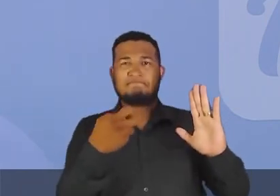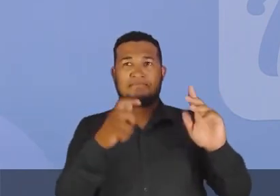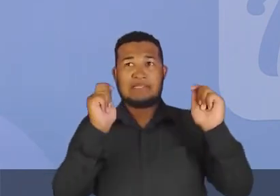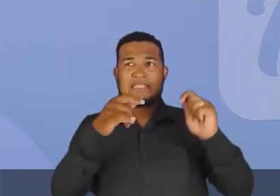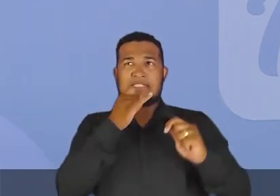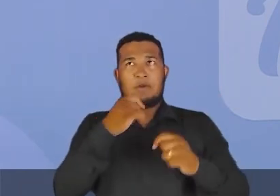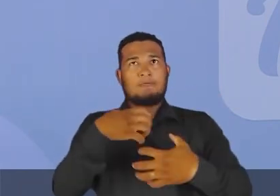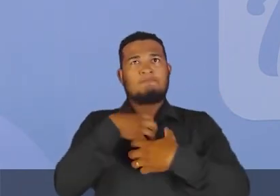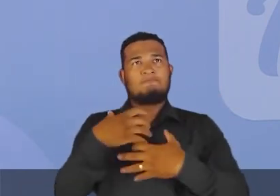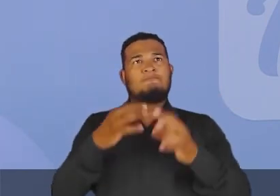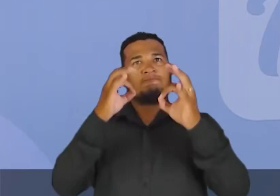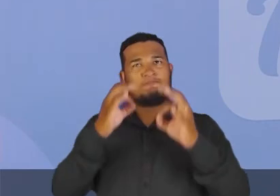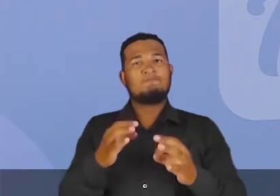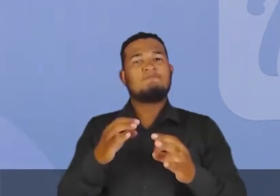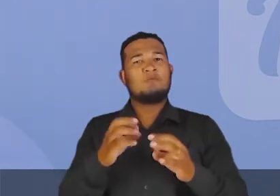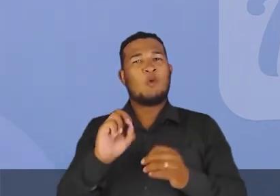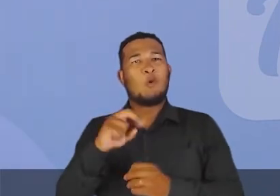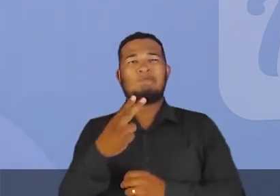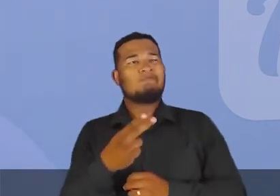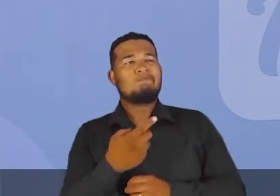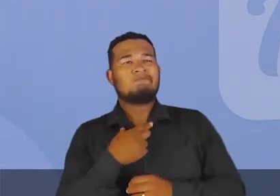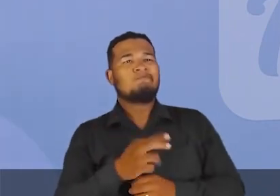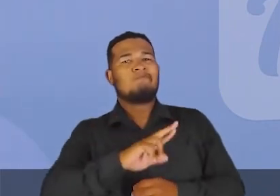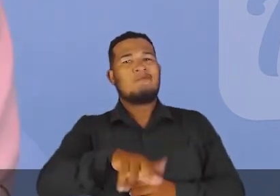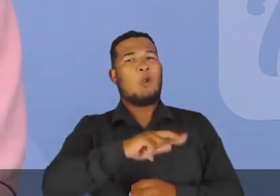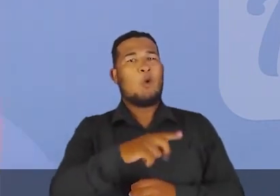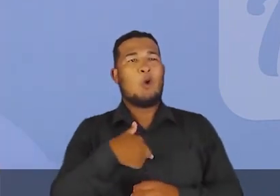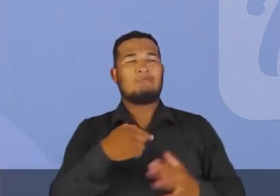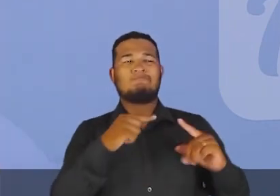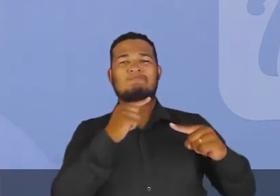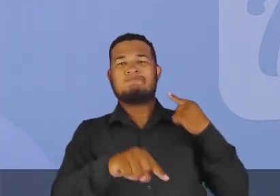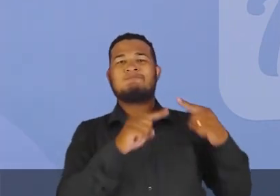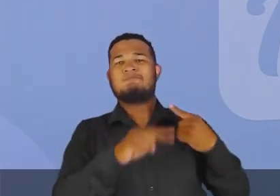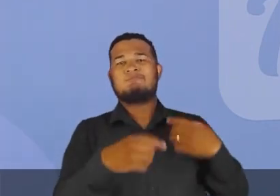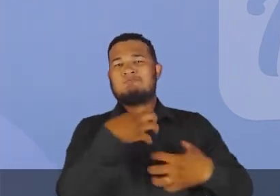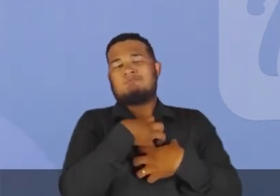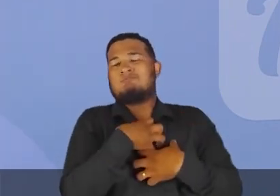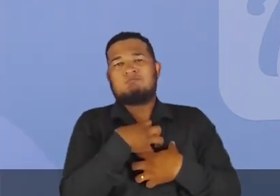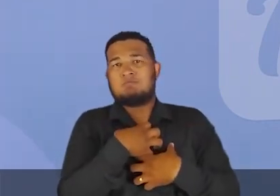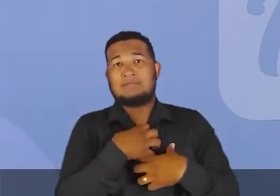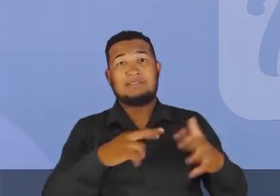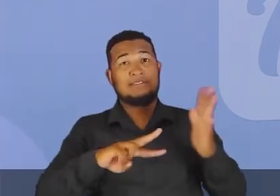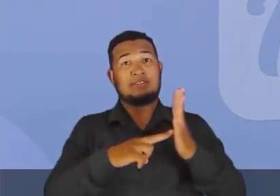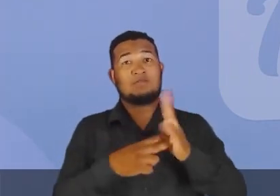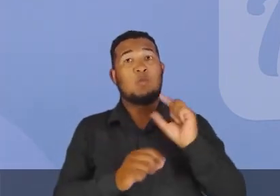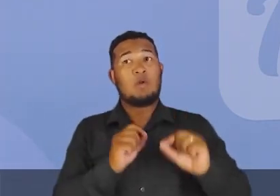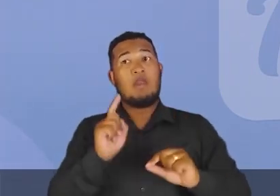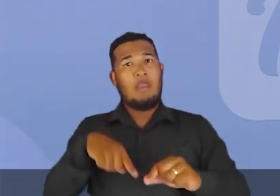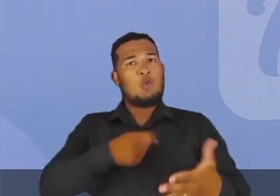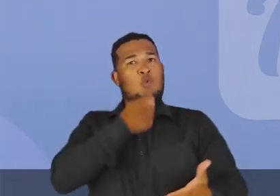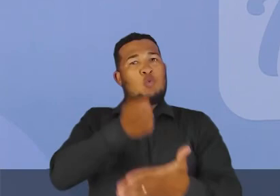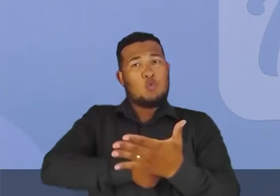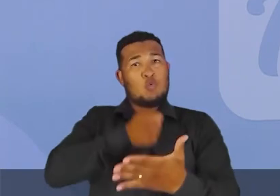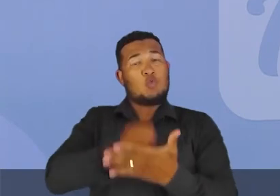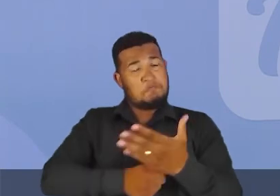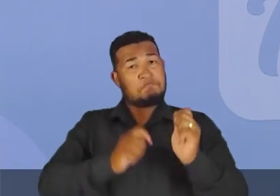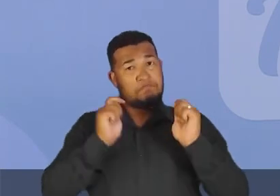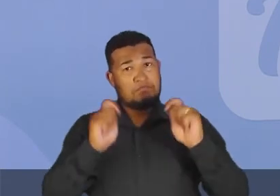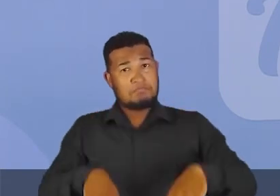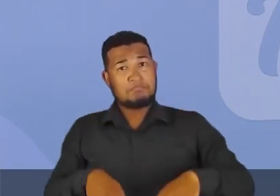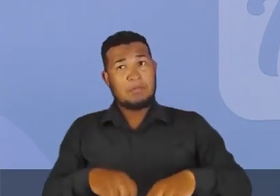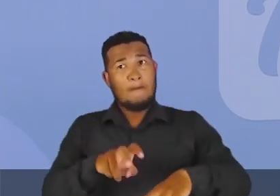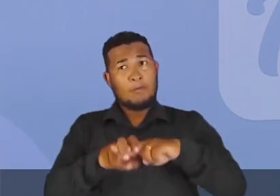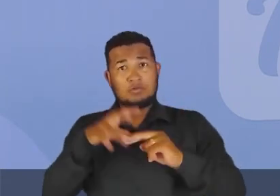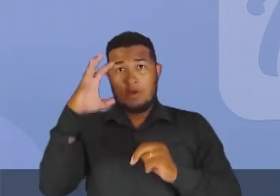está sendo atendido ou se a gente não está sendo atendido, isso se torna um instrumento de luta. E a gente